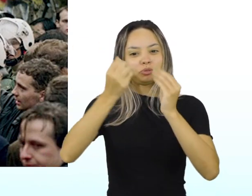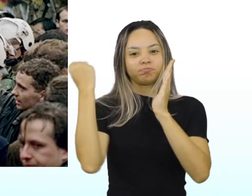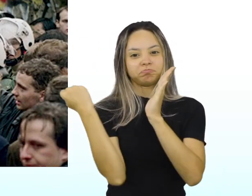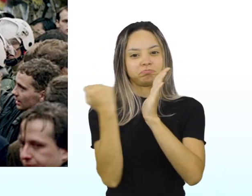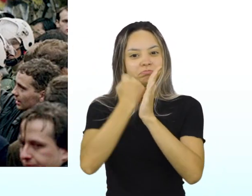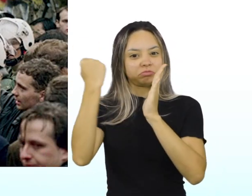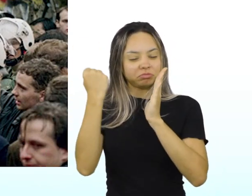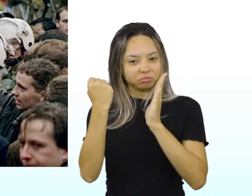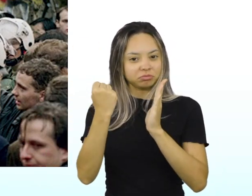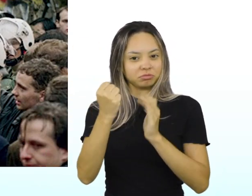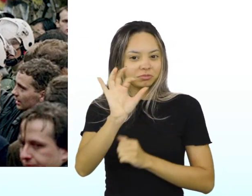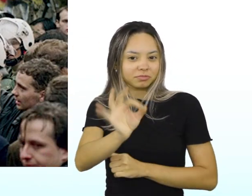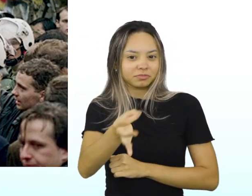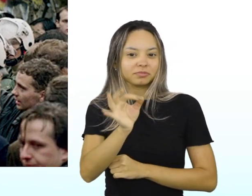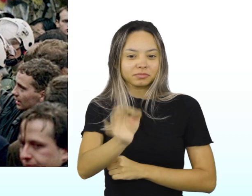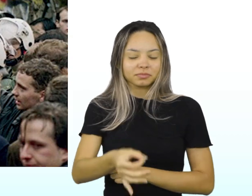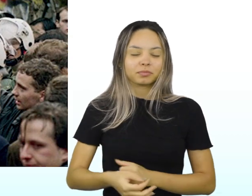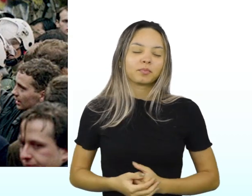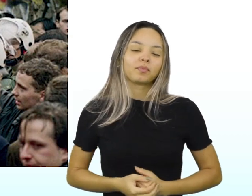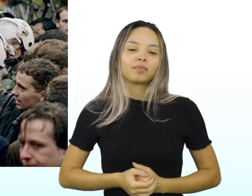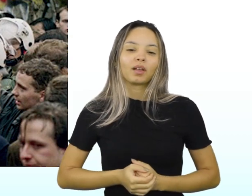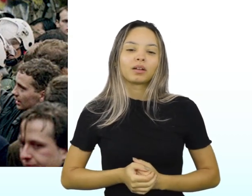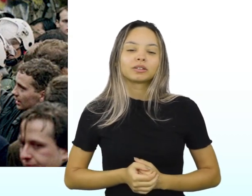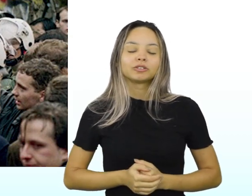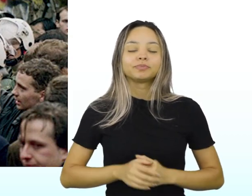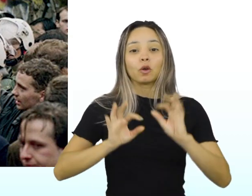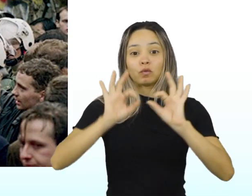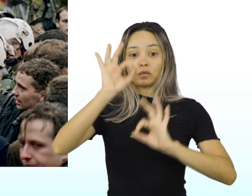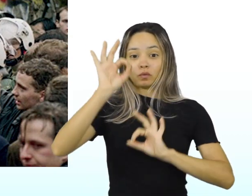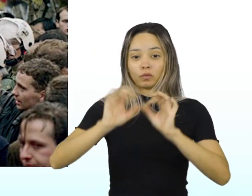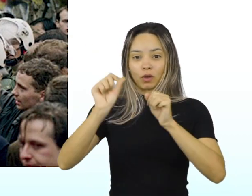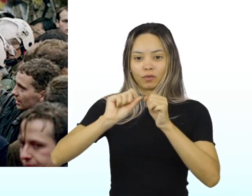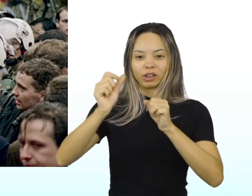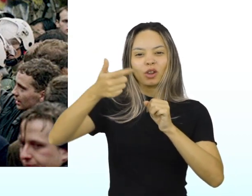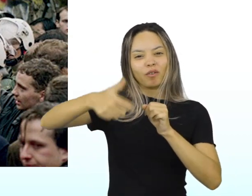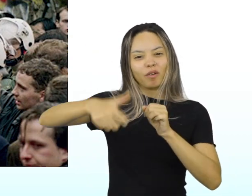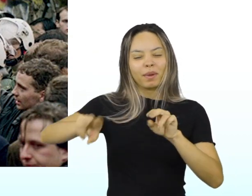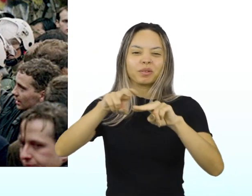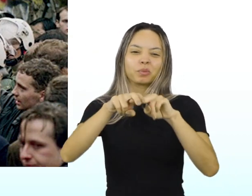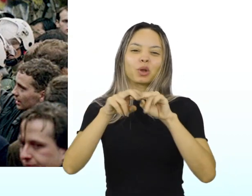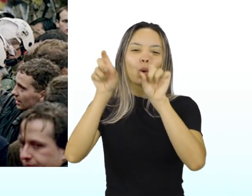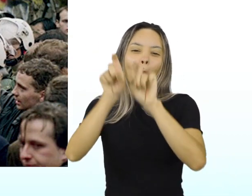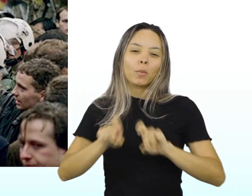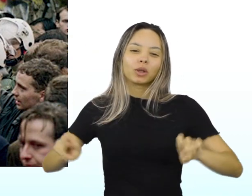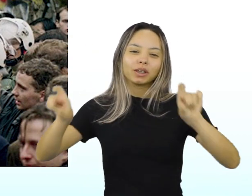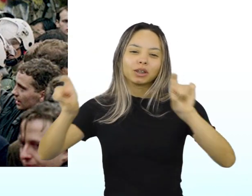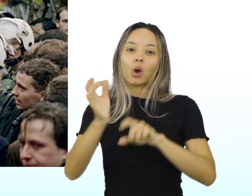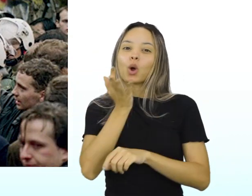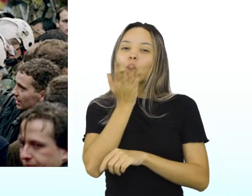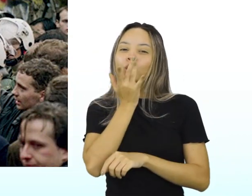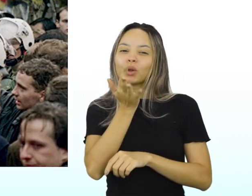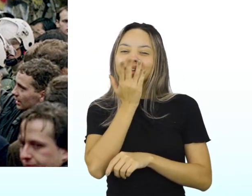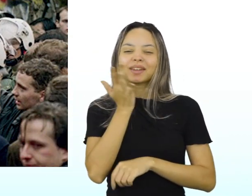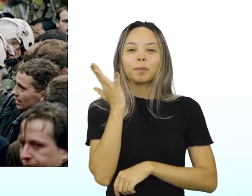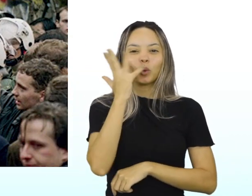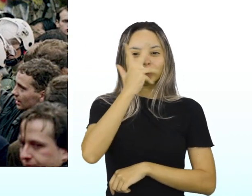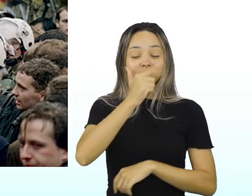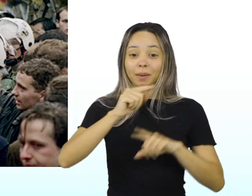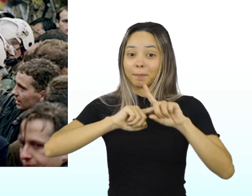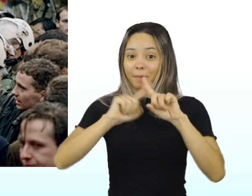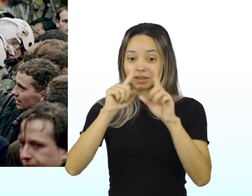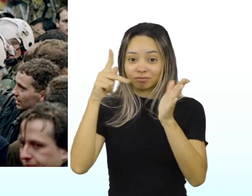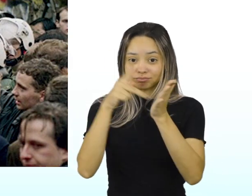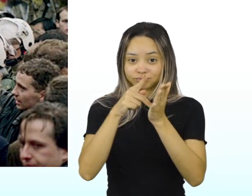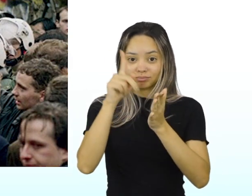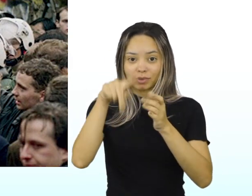olhar bem direitinho. Ela foi reconstituída ali por computação, ficou colorida, ficou bonita, mas